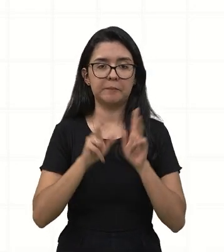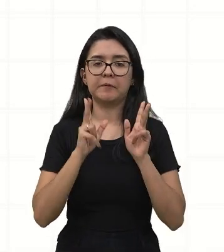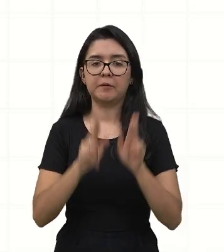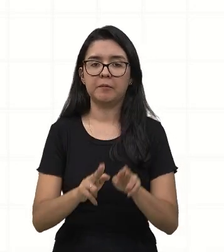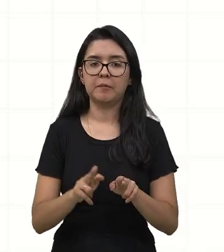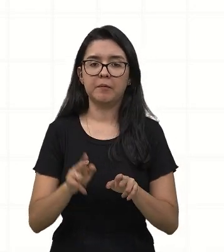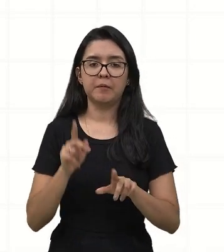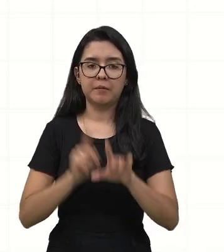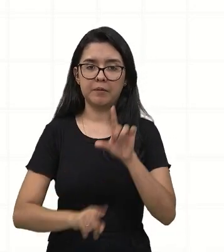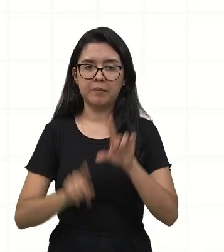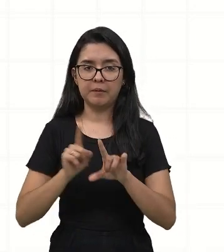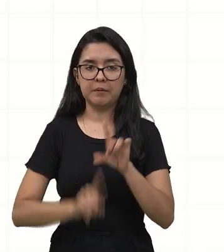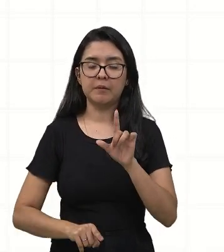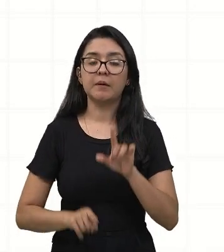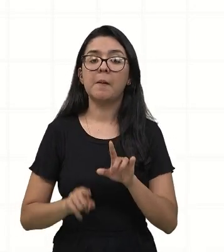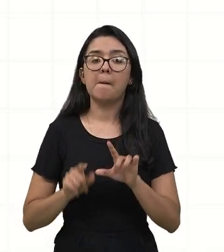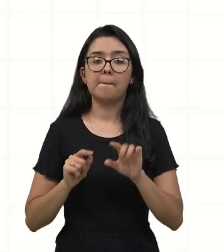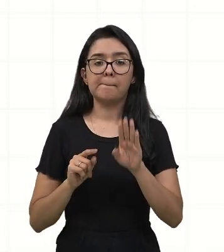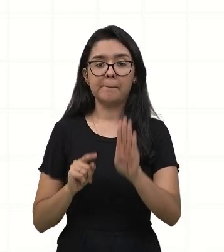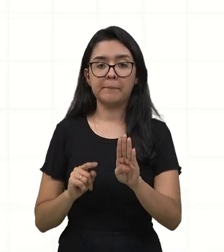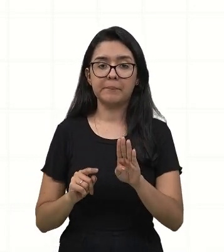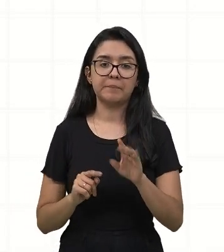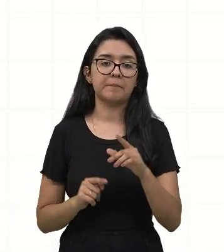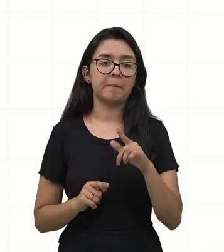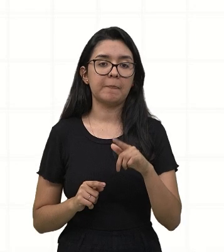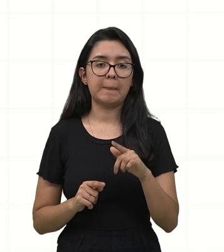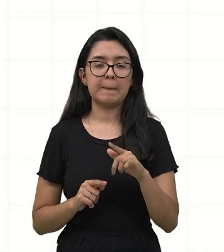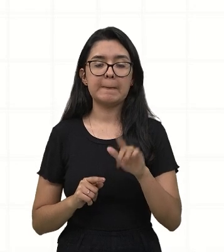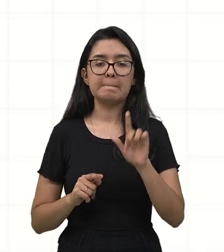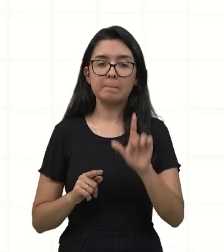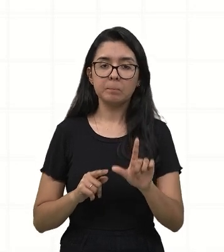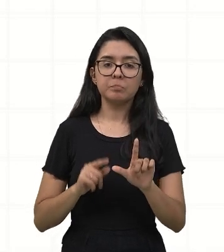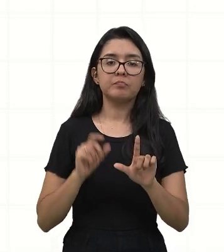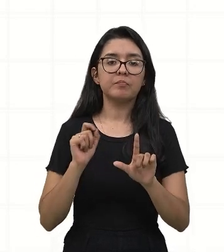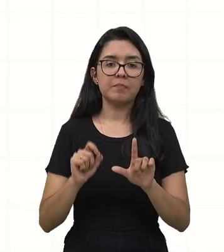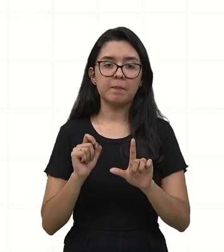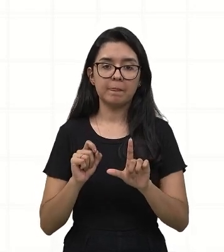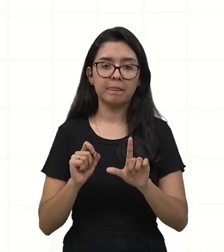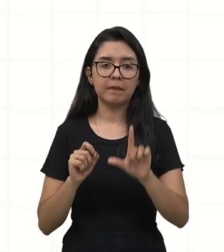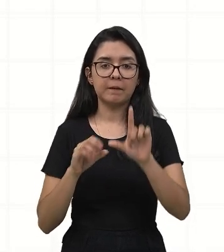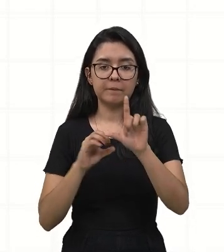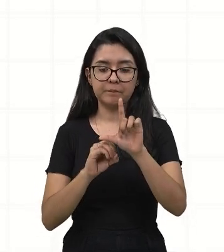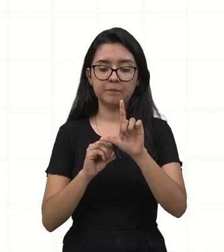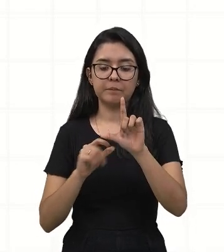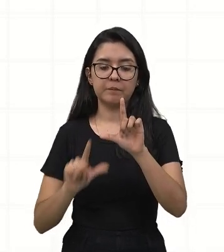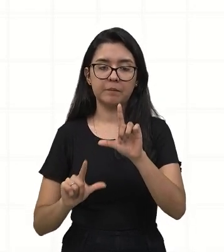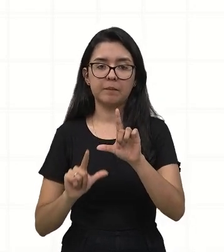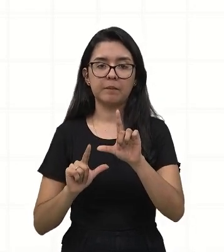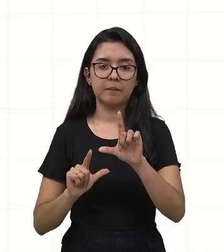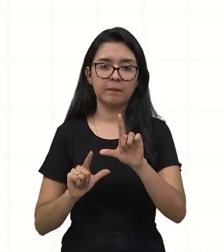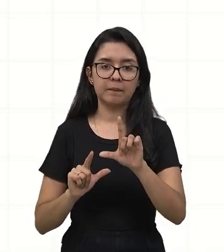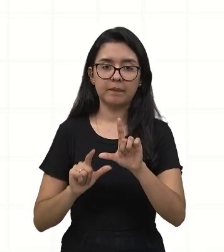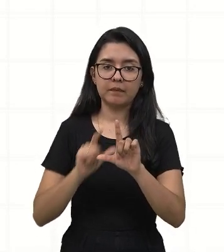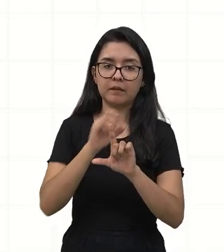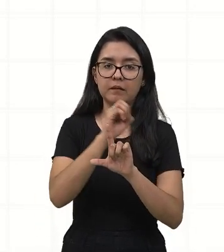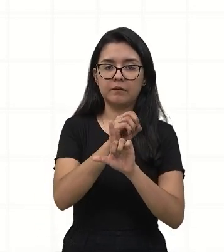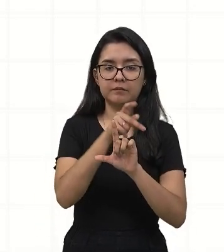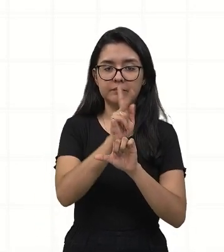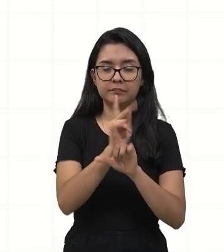o lado OK, o lado OL, tudo bem? e vamos considerar o sentido